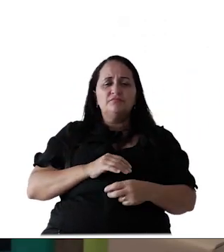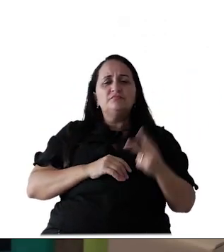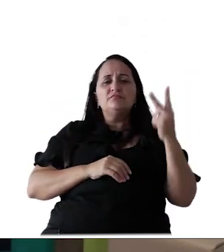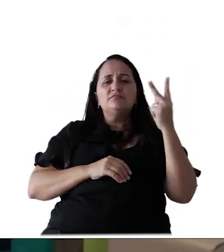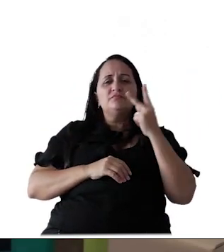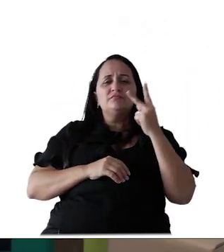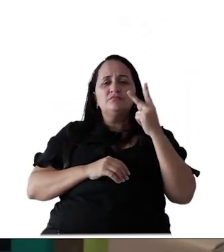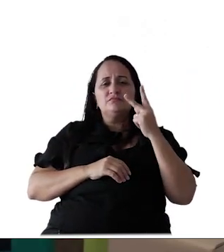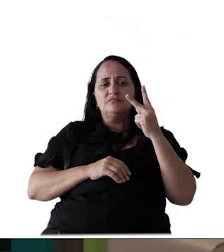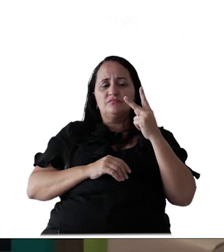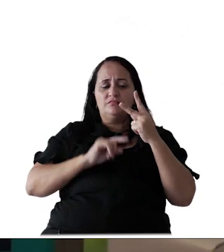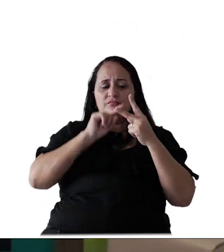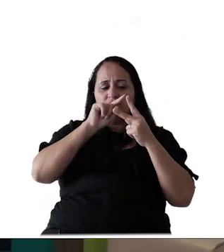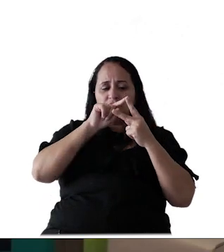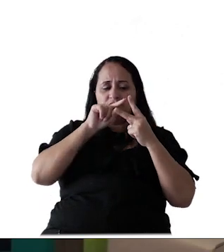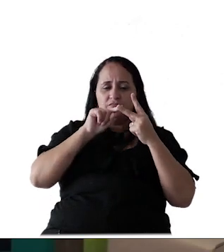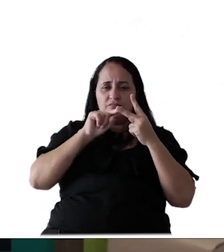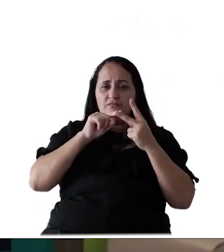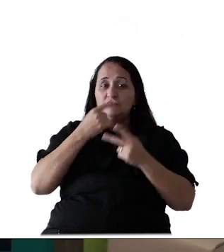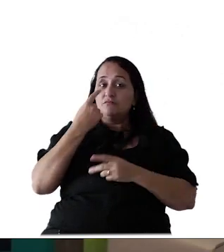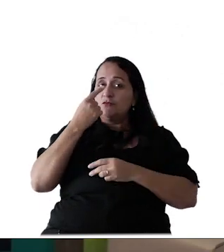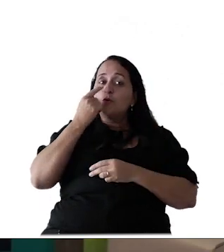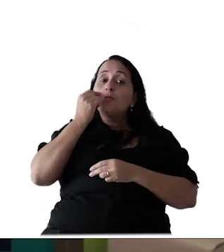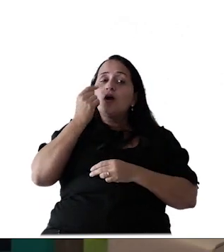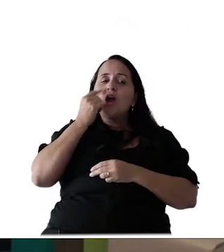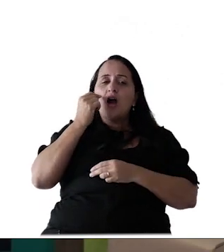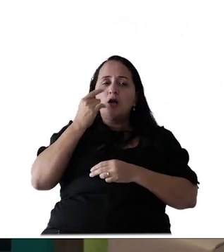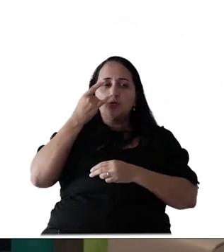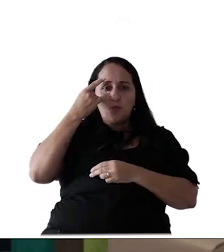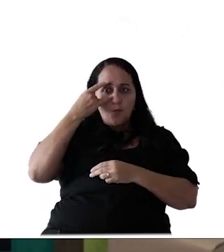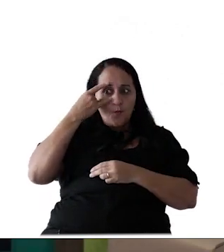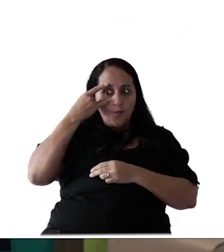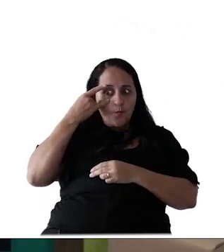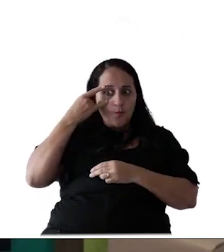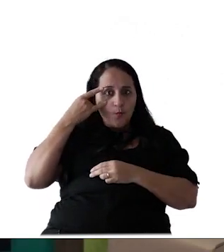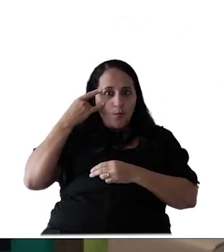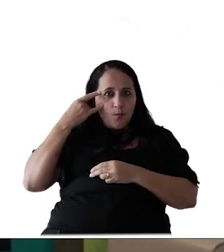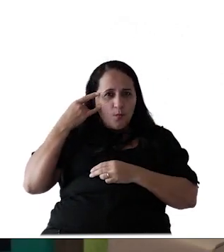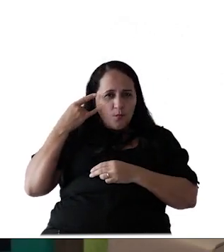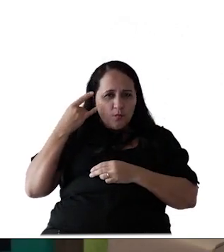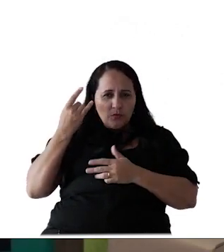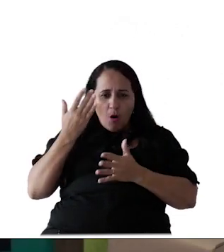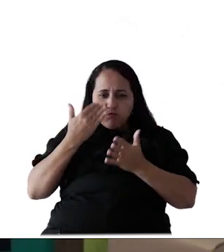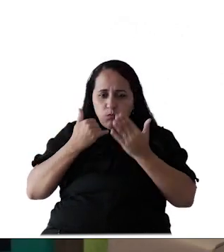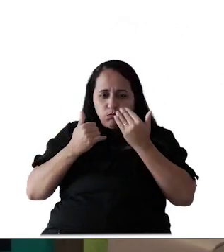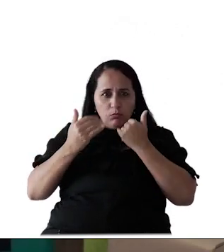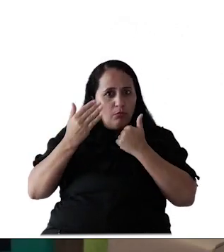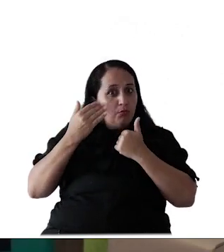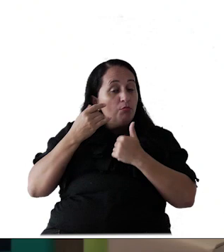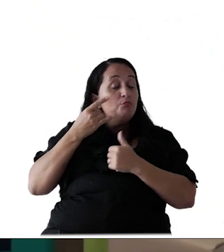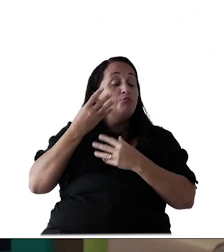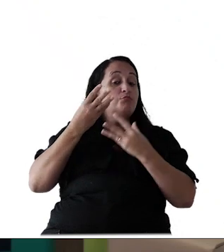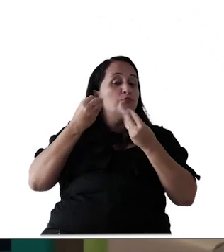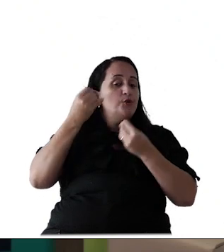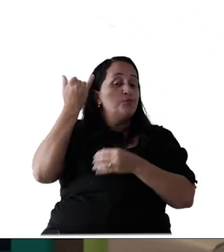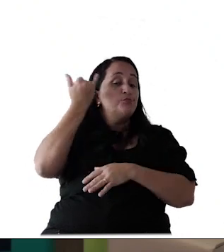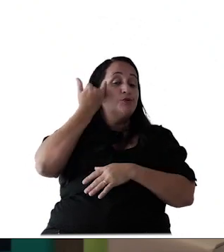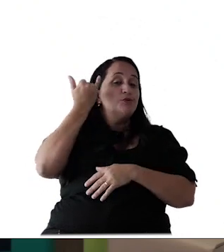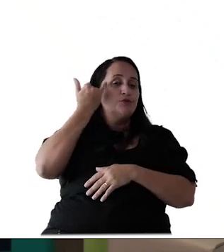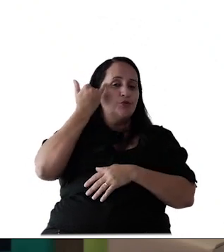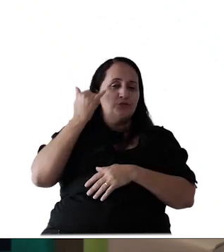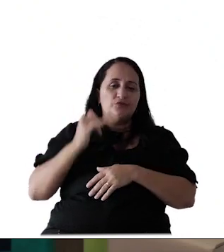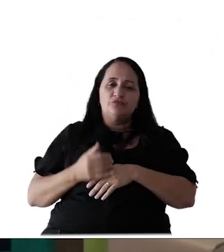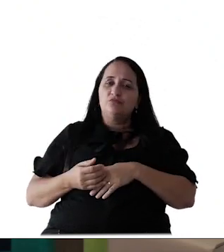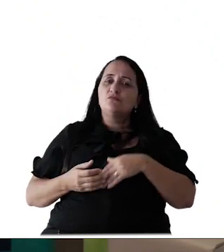Garfield é um gato guloso e muito preguiçoso. John é o seu dono e eles vão fazer uma